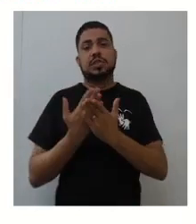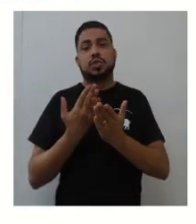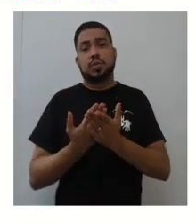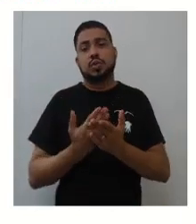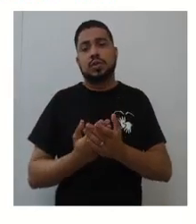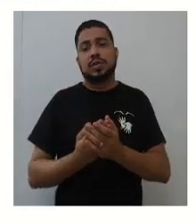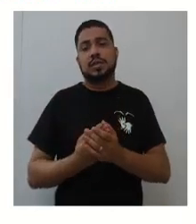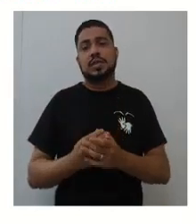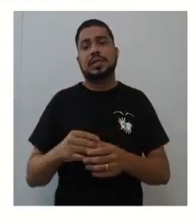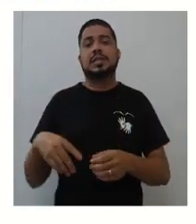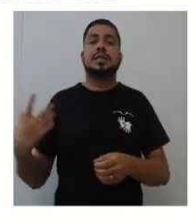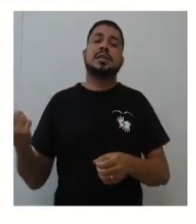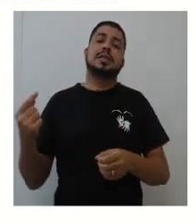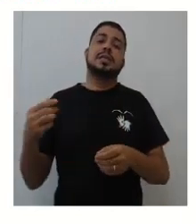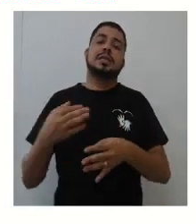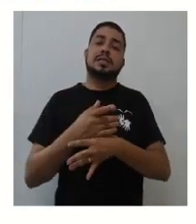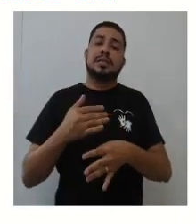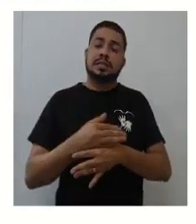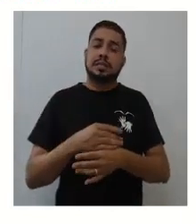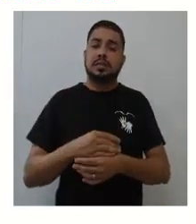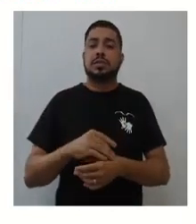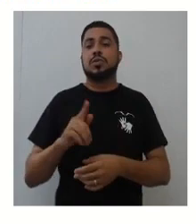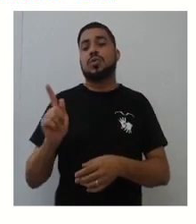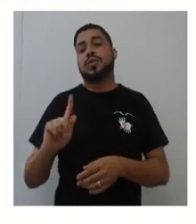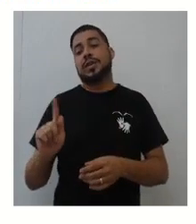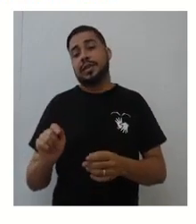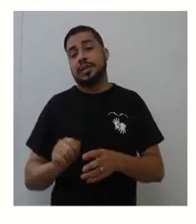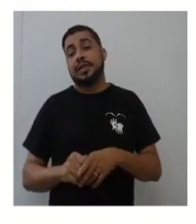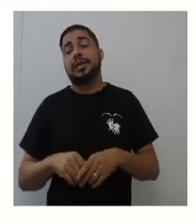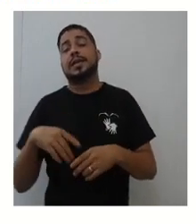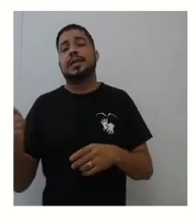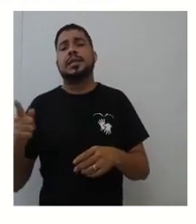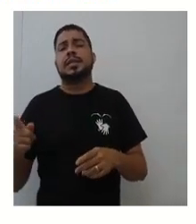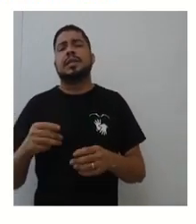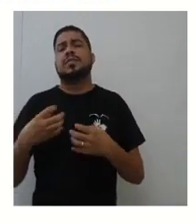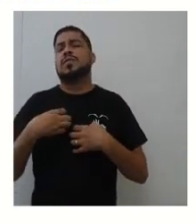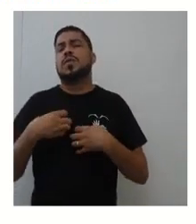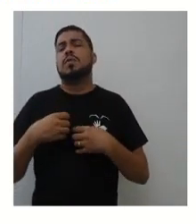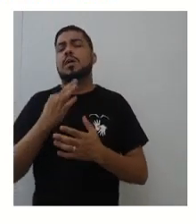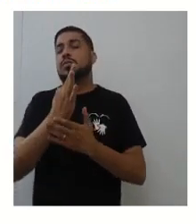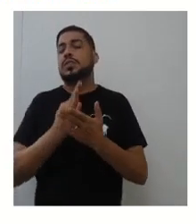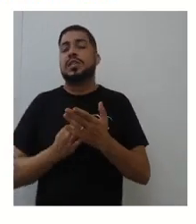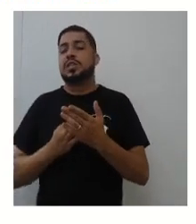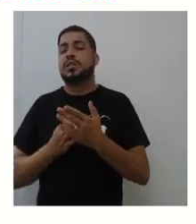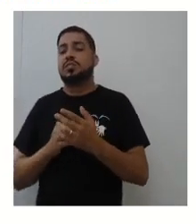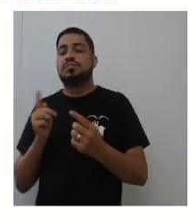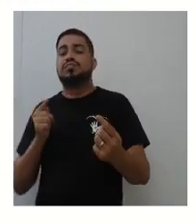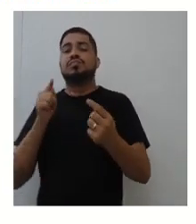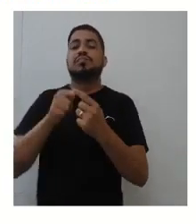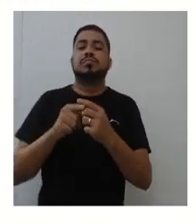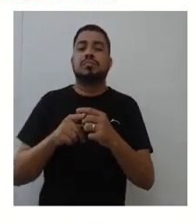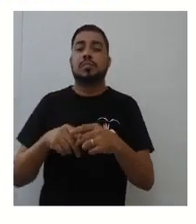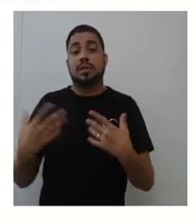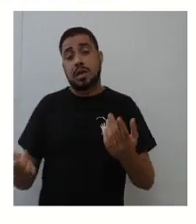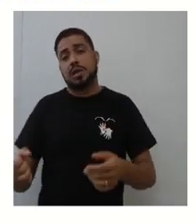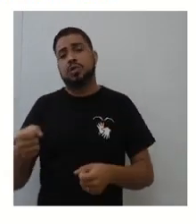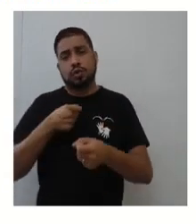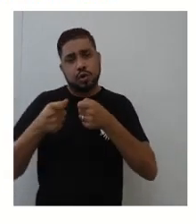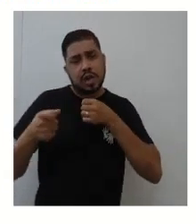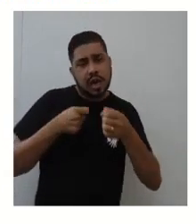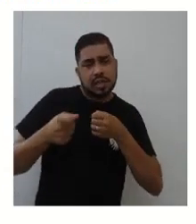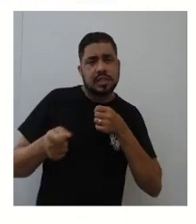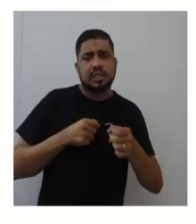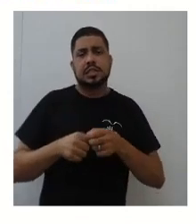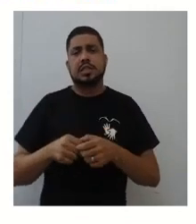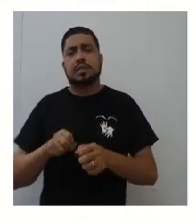cidade de Goiânia. De que forma o texto abordou o assunto principal? Ora, o jornalista usou as informações